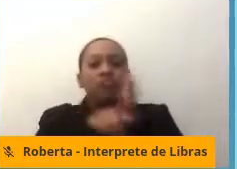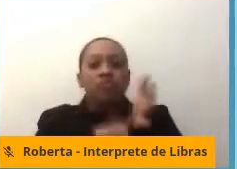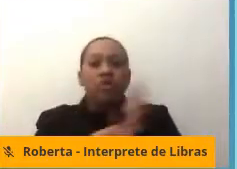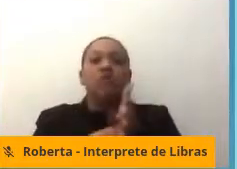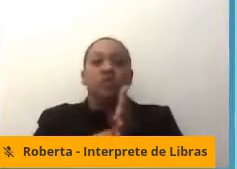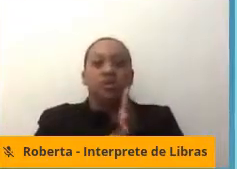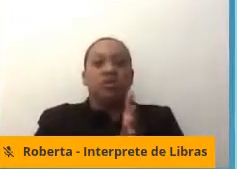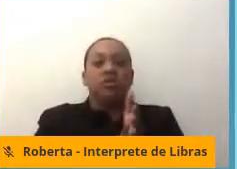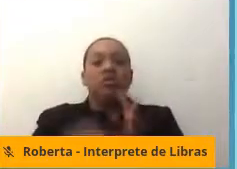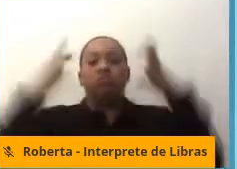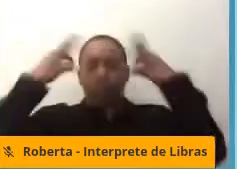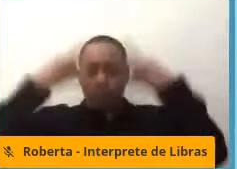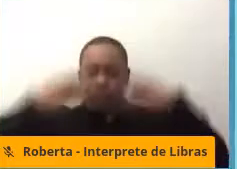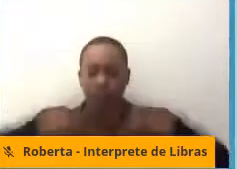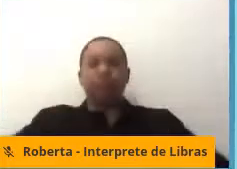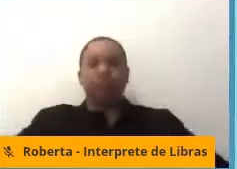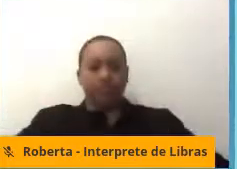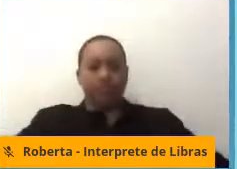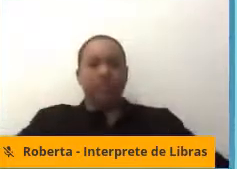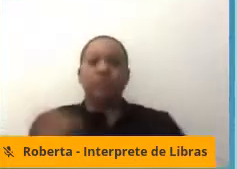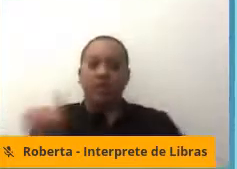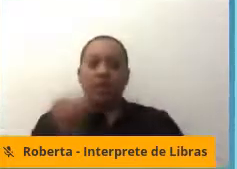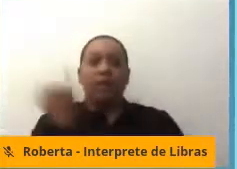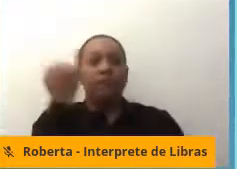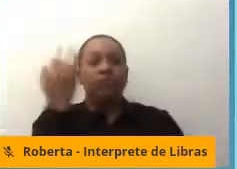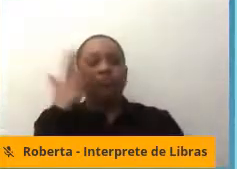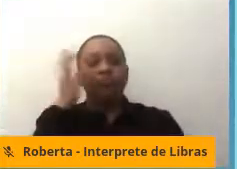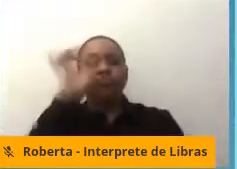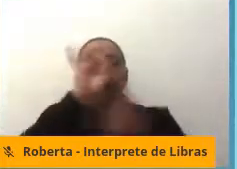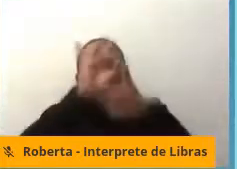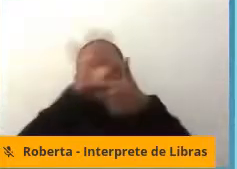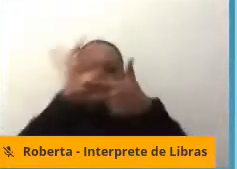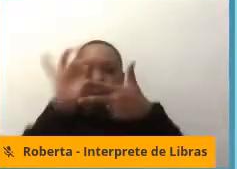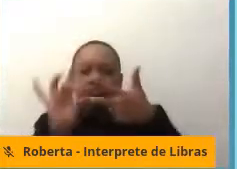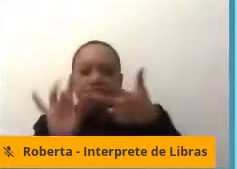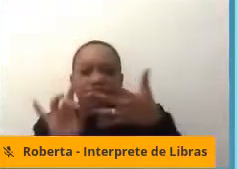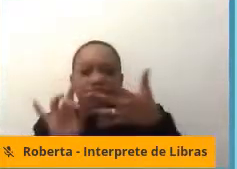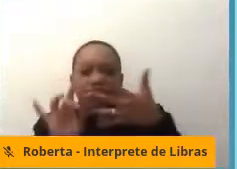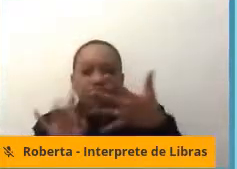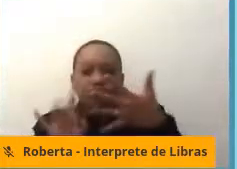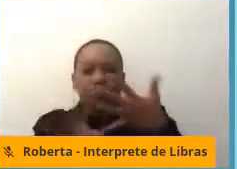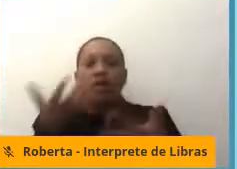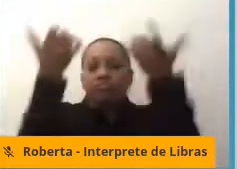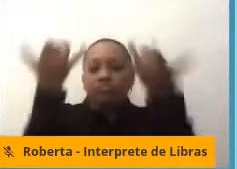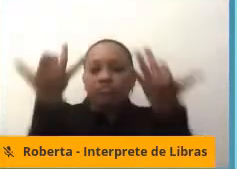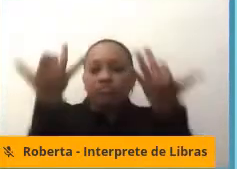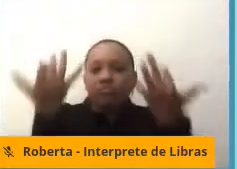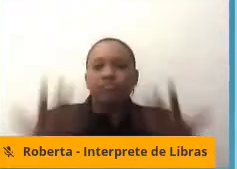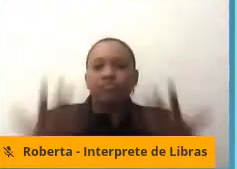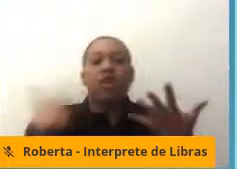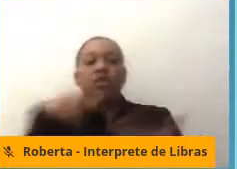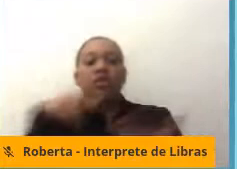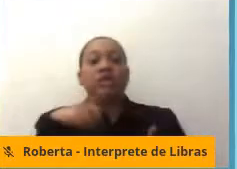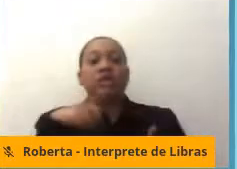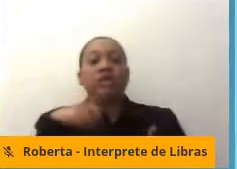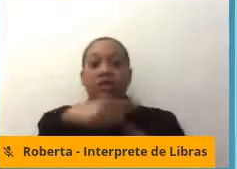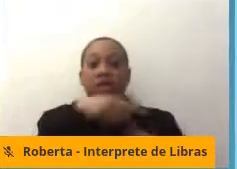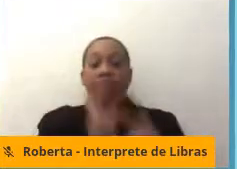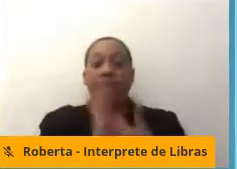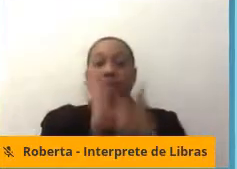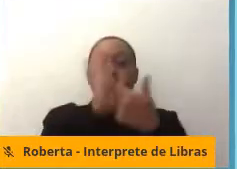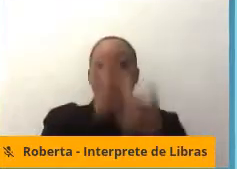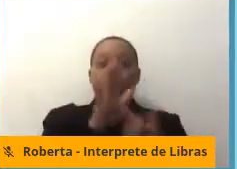cada um queira esclarecer. Eu vou explicar a diferença de você ter uma sorologia total e de você ter uma especificação